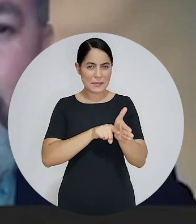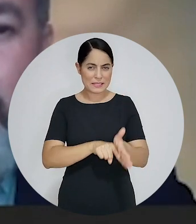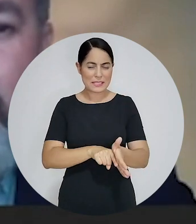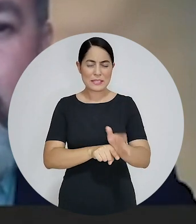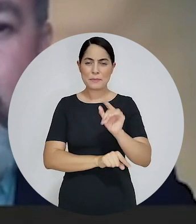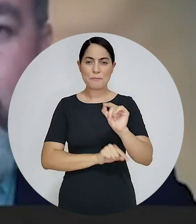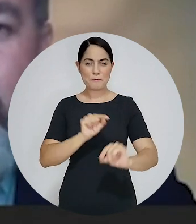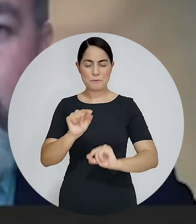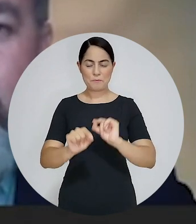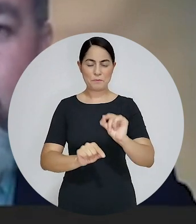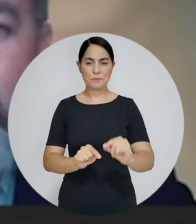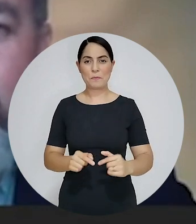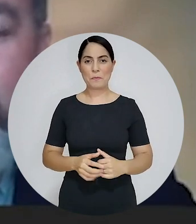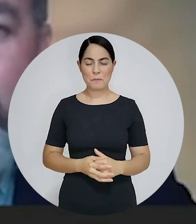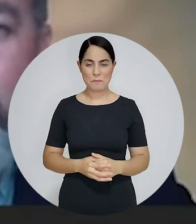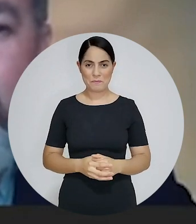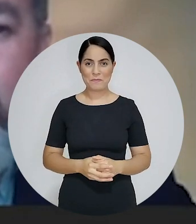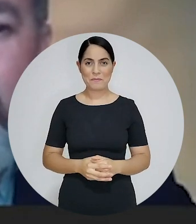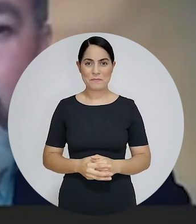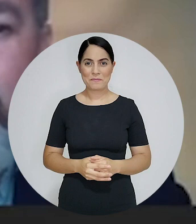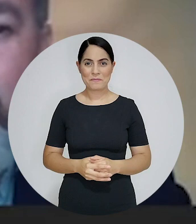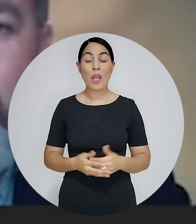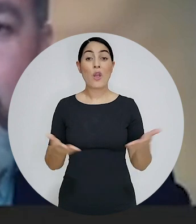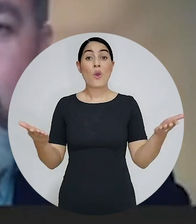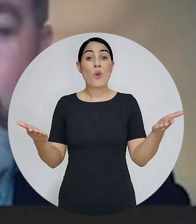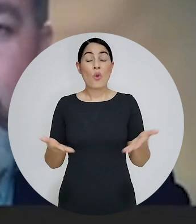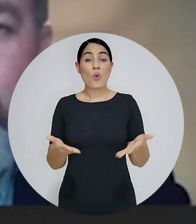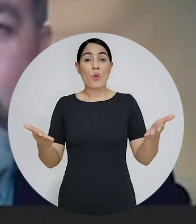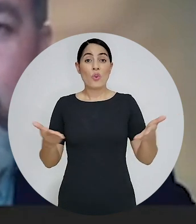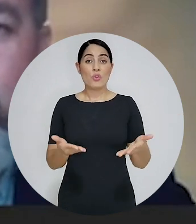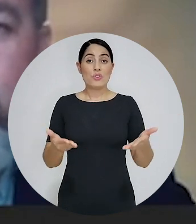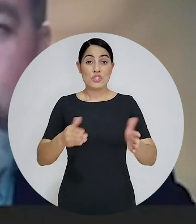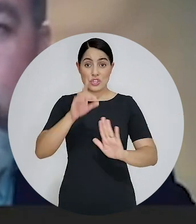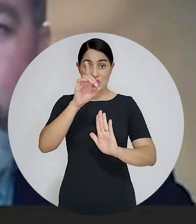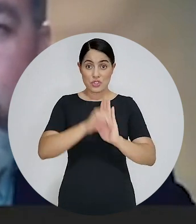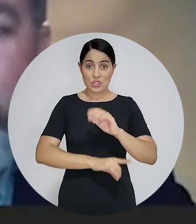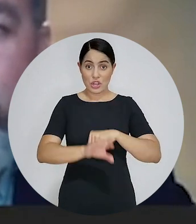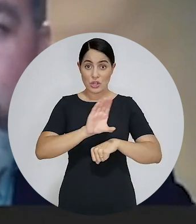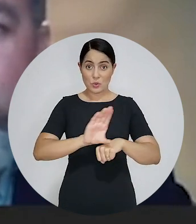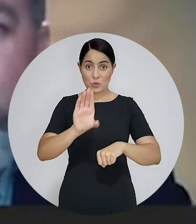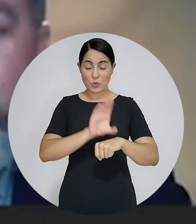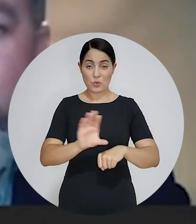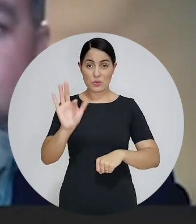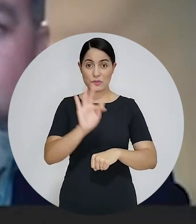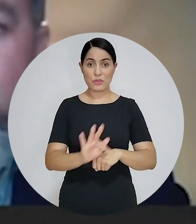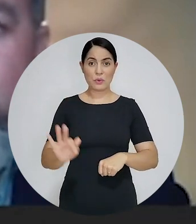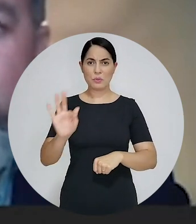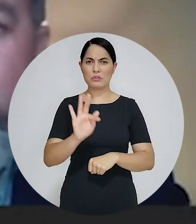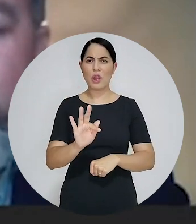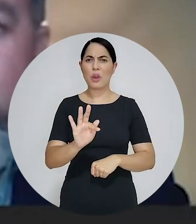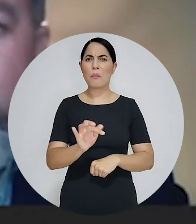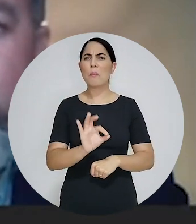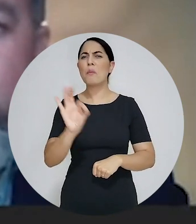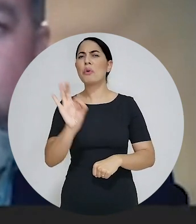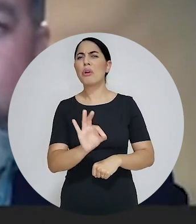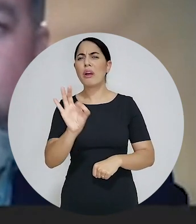uma pesquisa e encontrou no Jota que hoje o crescimento das faculdades de Direito no